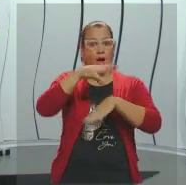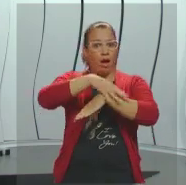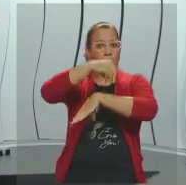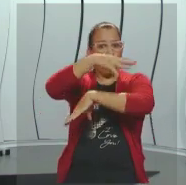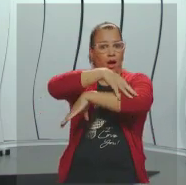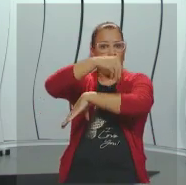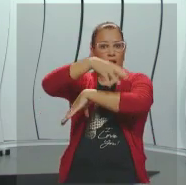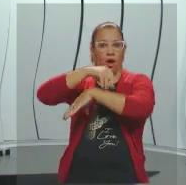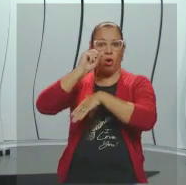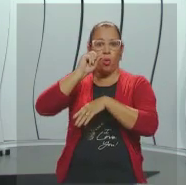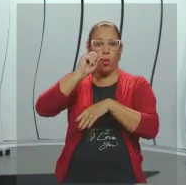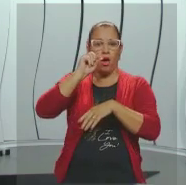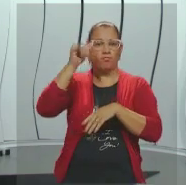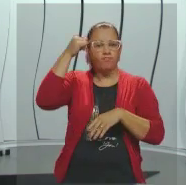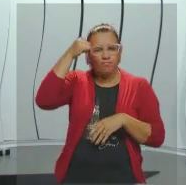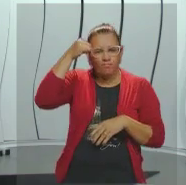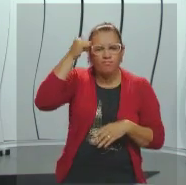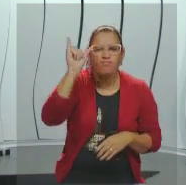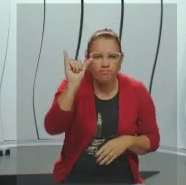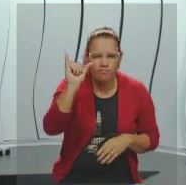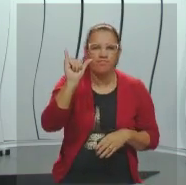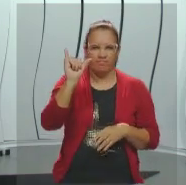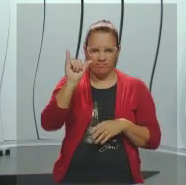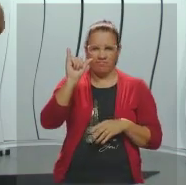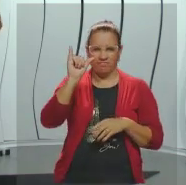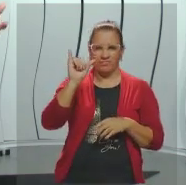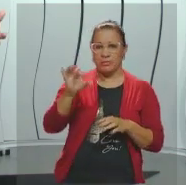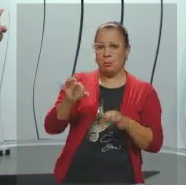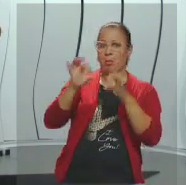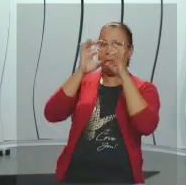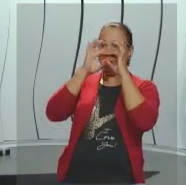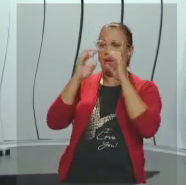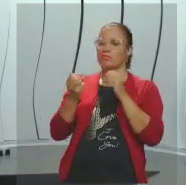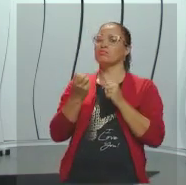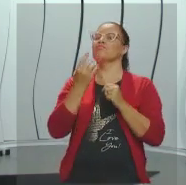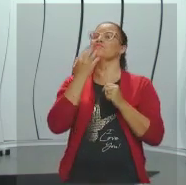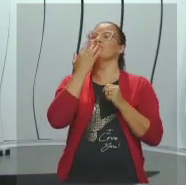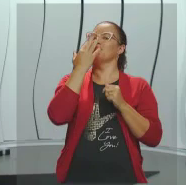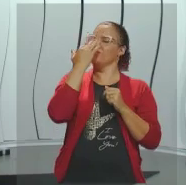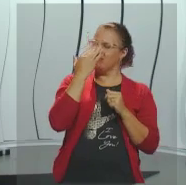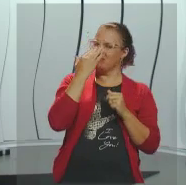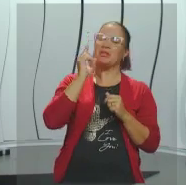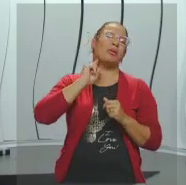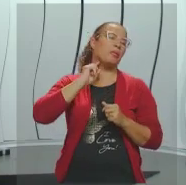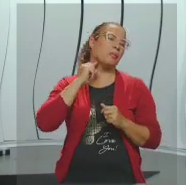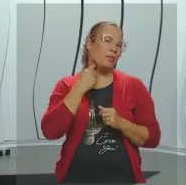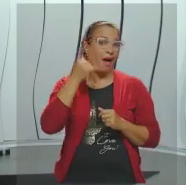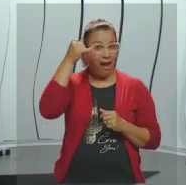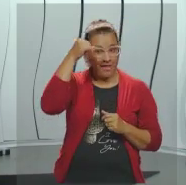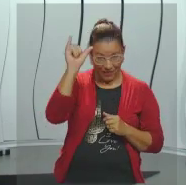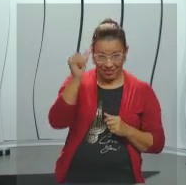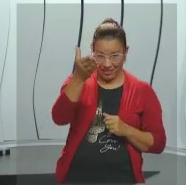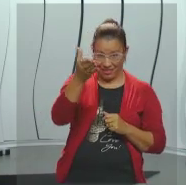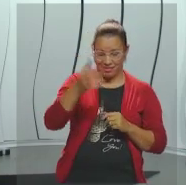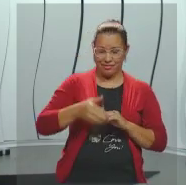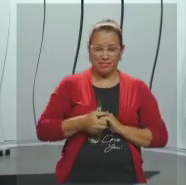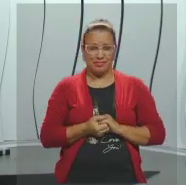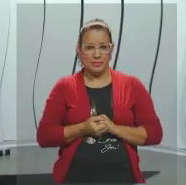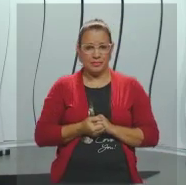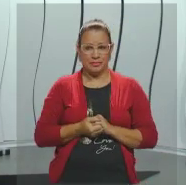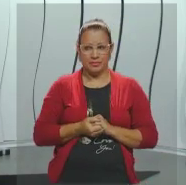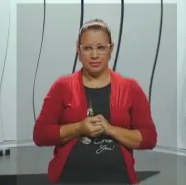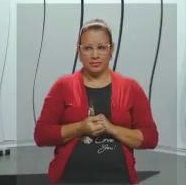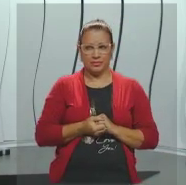a impedir a entrada desses micro-organismos ou dessa sujeira que está presente no ar.